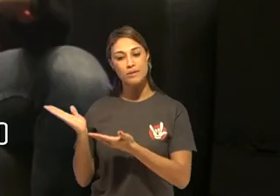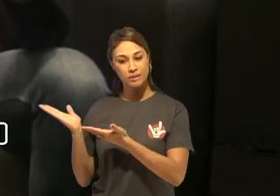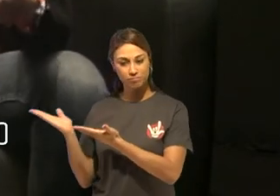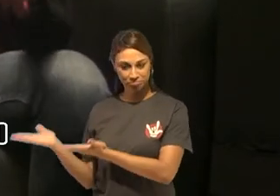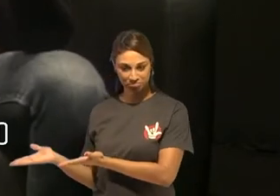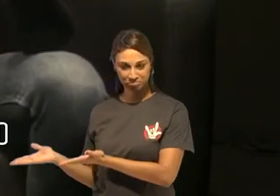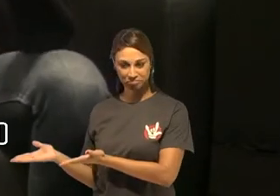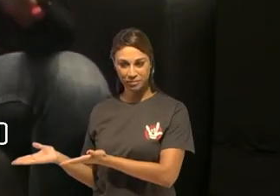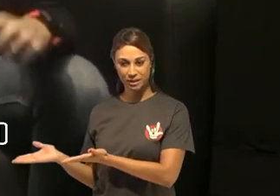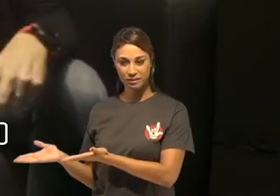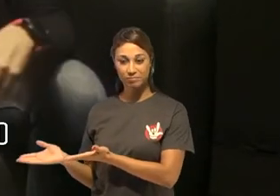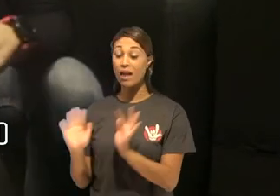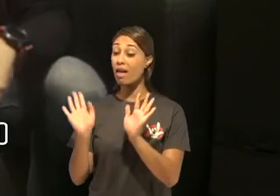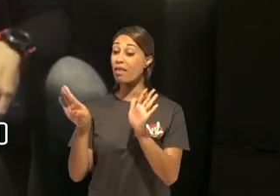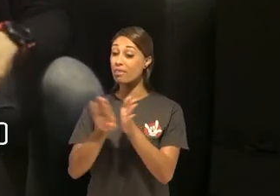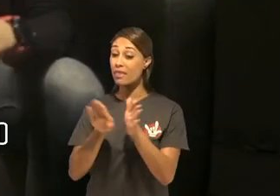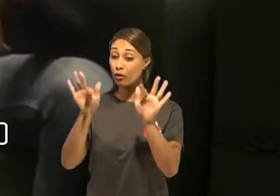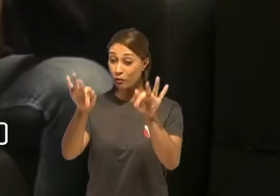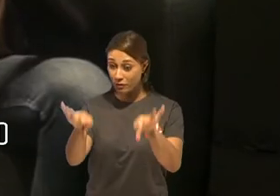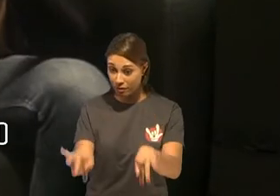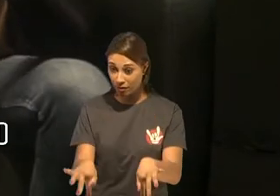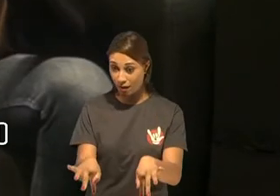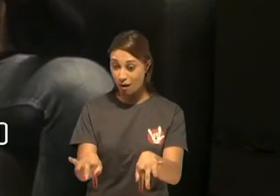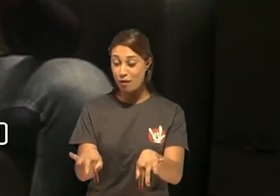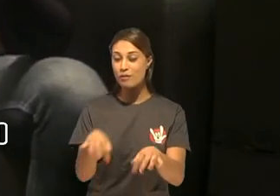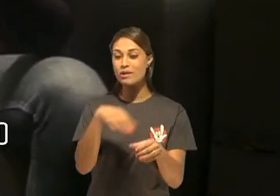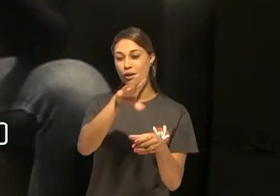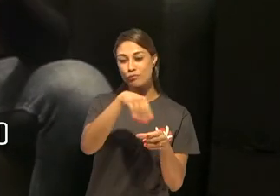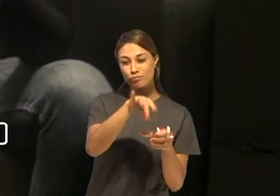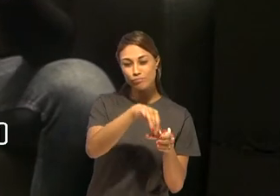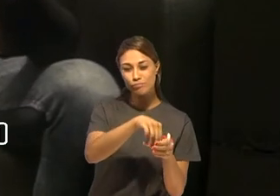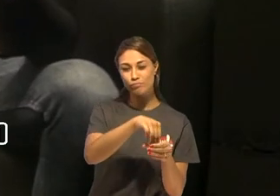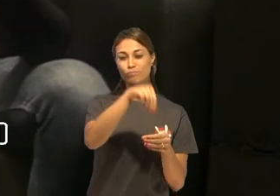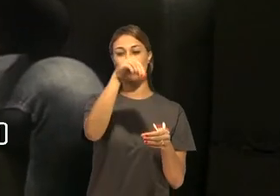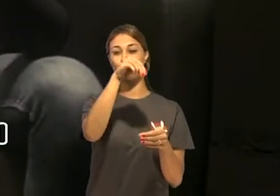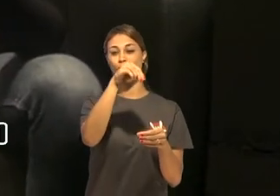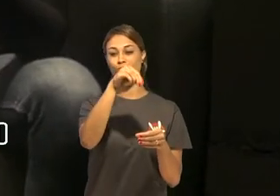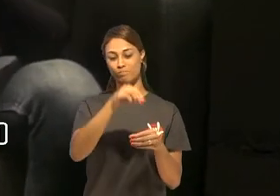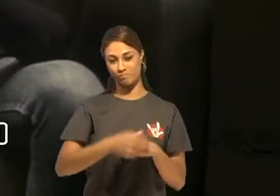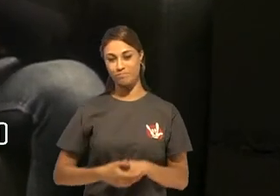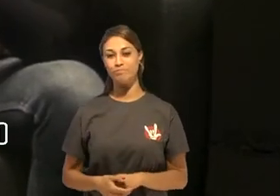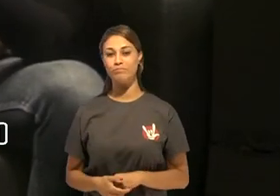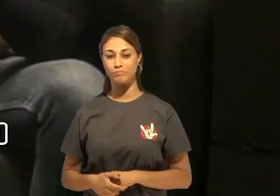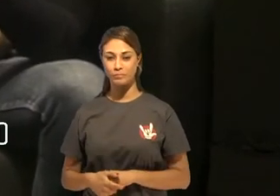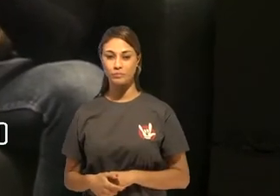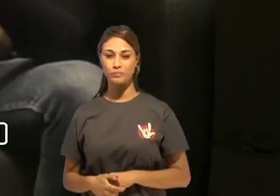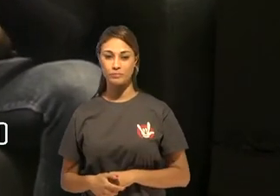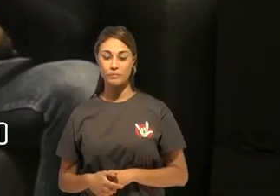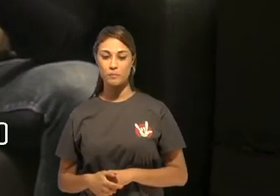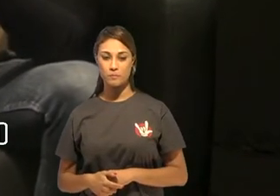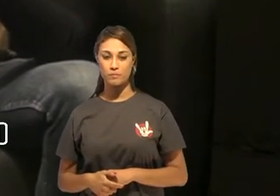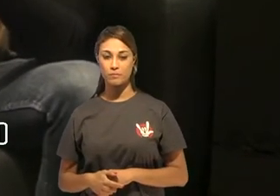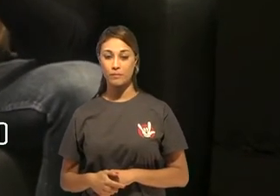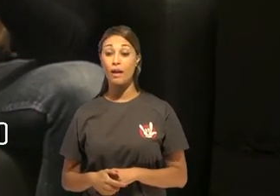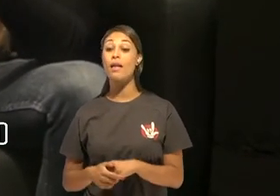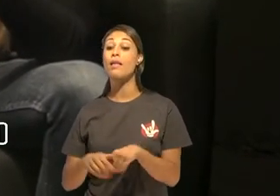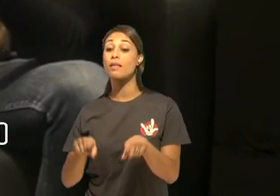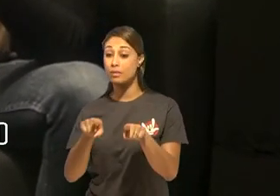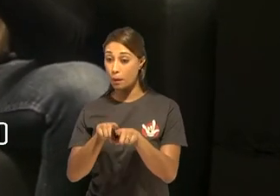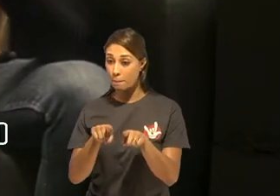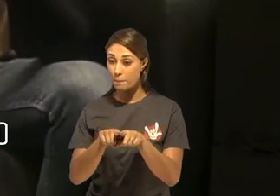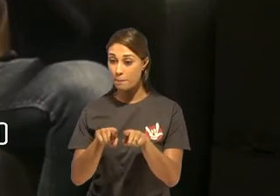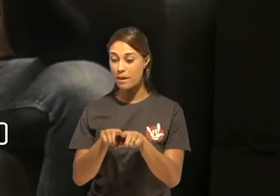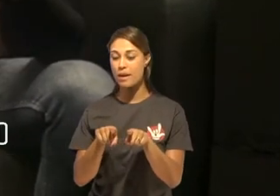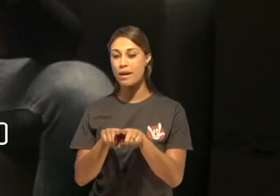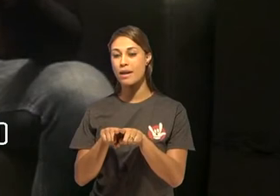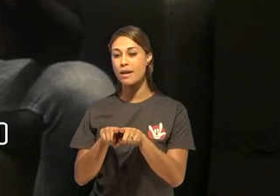vamos fazer o sorteio aqui online e ver quem vai ser o ganhador. Pode ser aí também de qualquer uma das nossas comunas. Também para Mag Mogi e Mag Cidade Tiradentes.